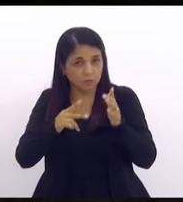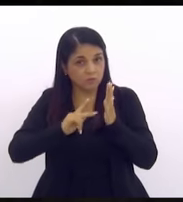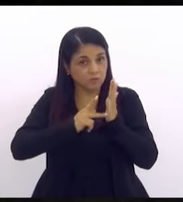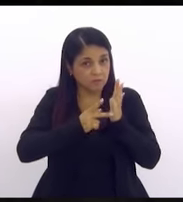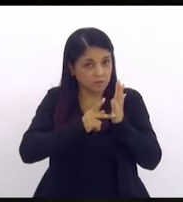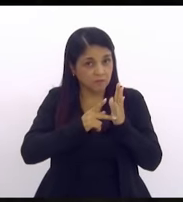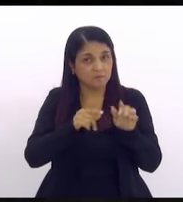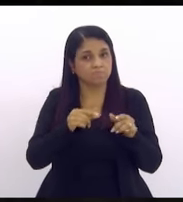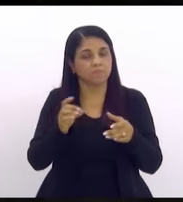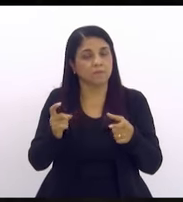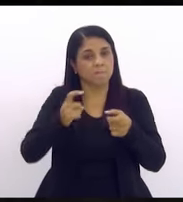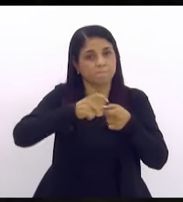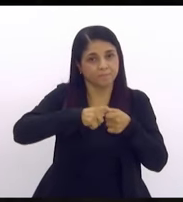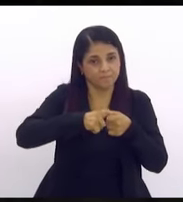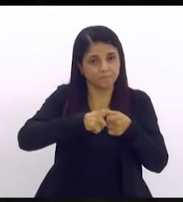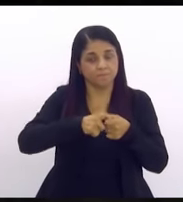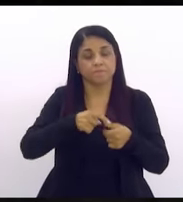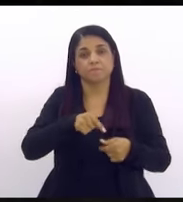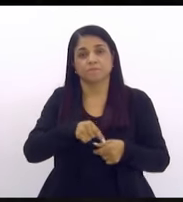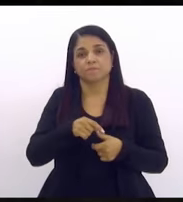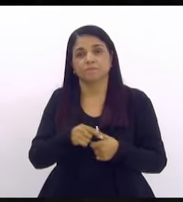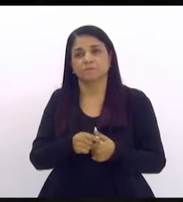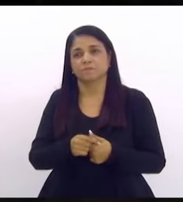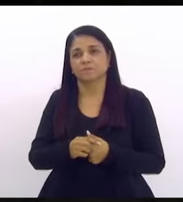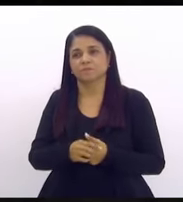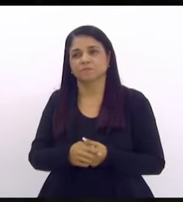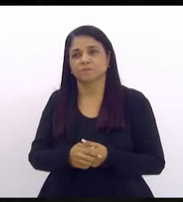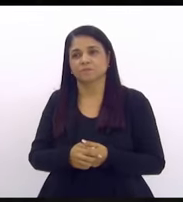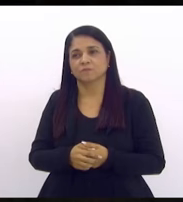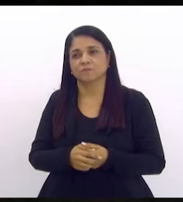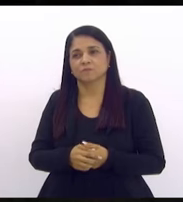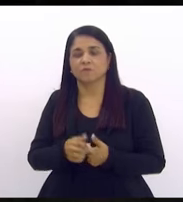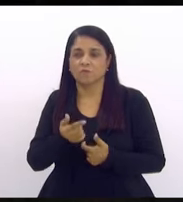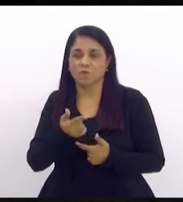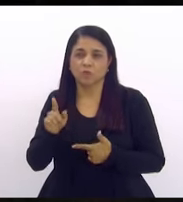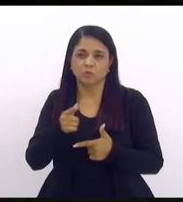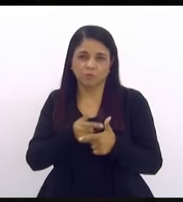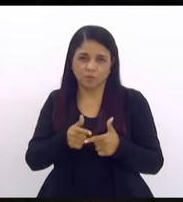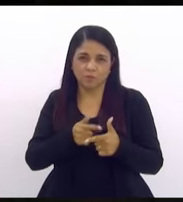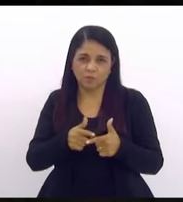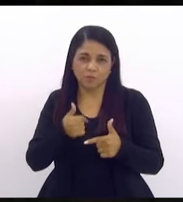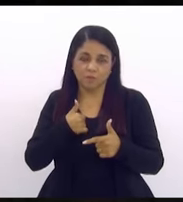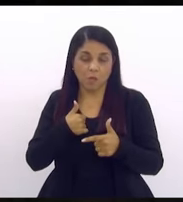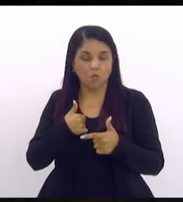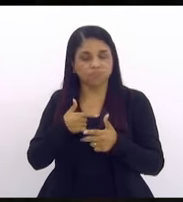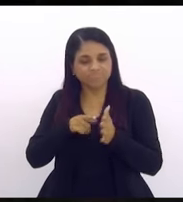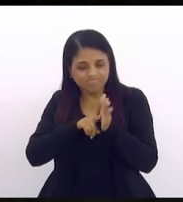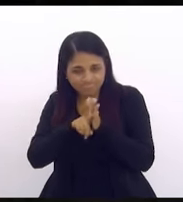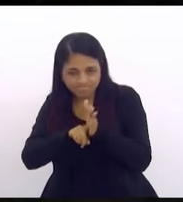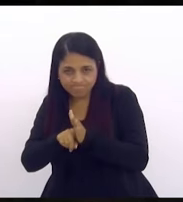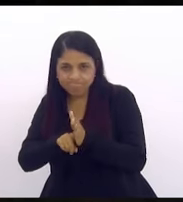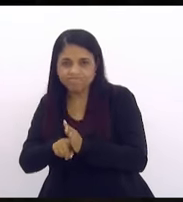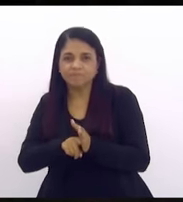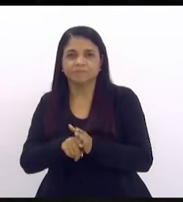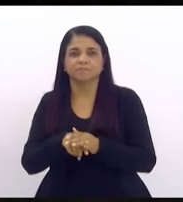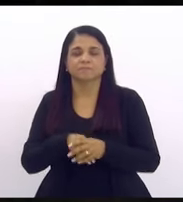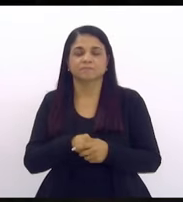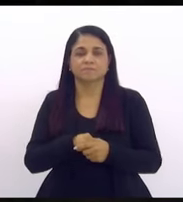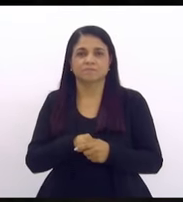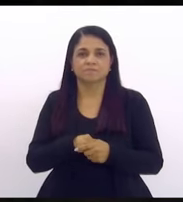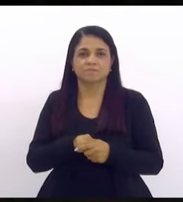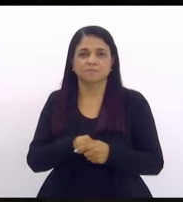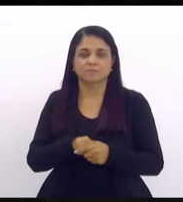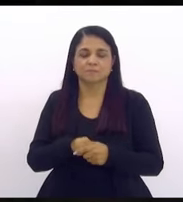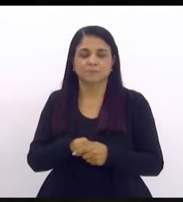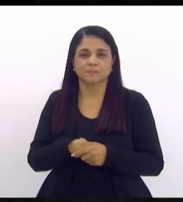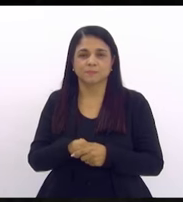Eh foi um um uma outra questão que eu levantei eh em termos de